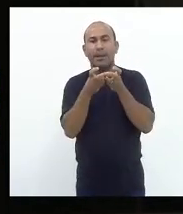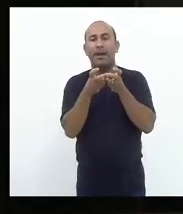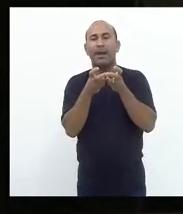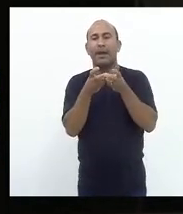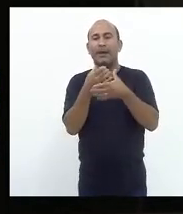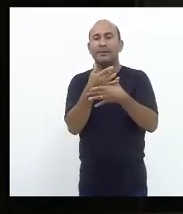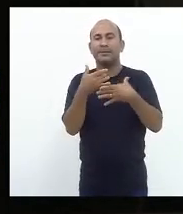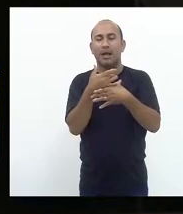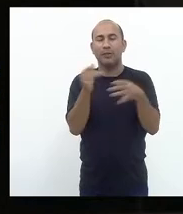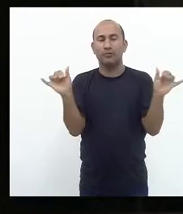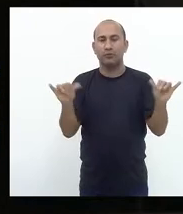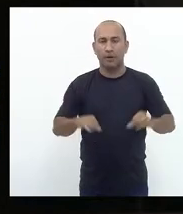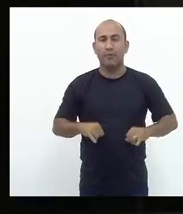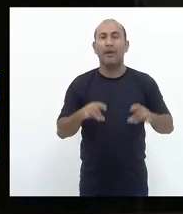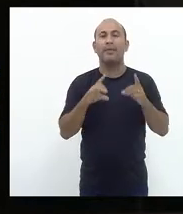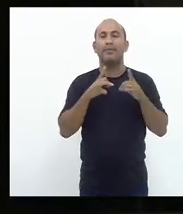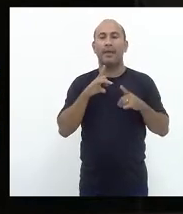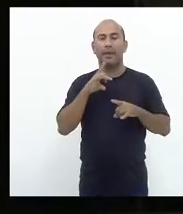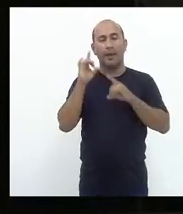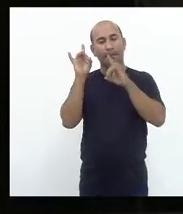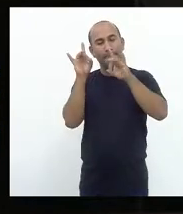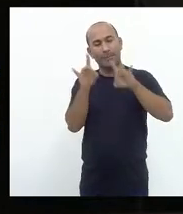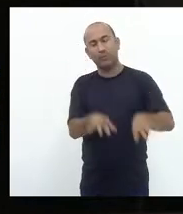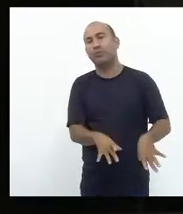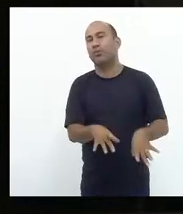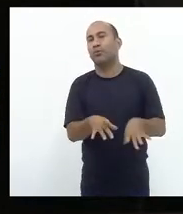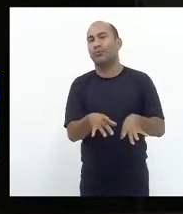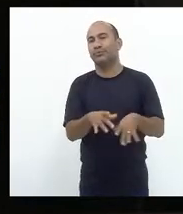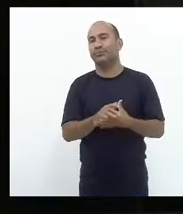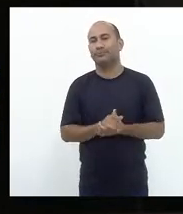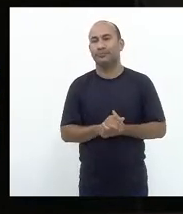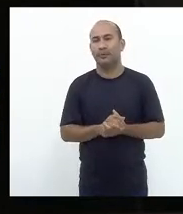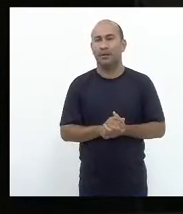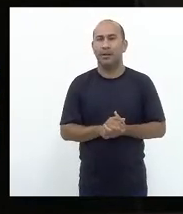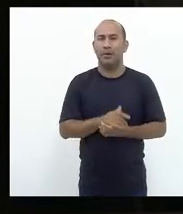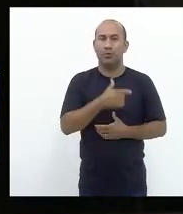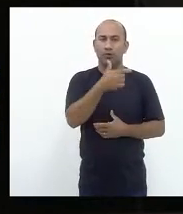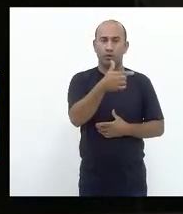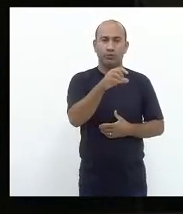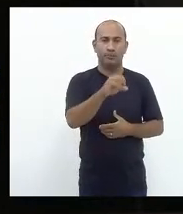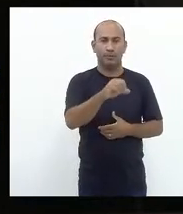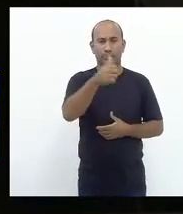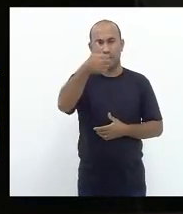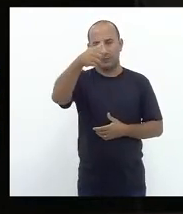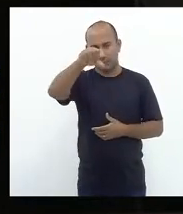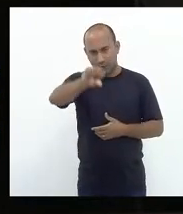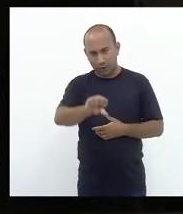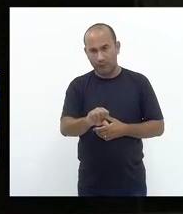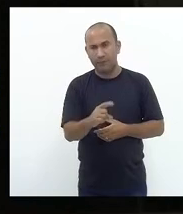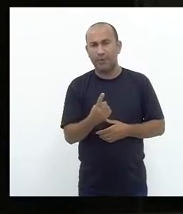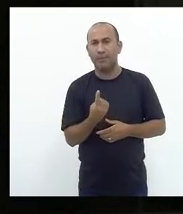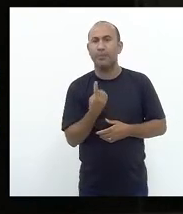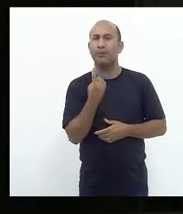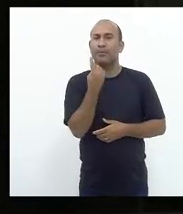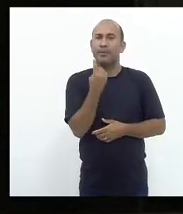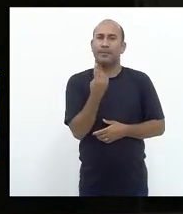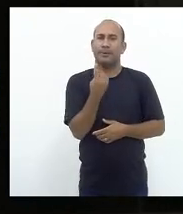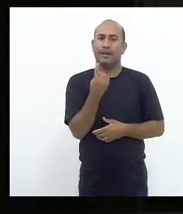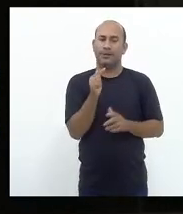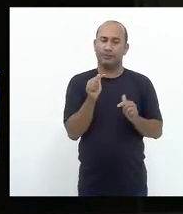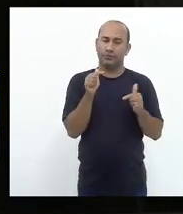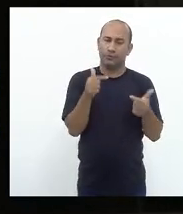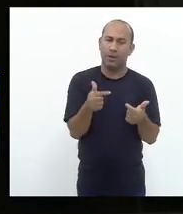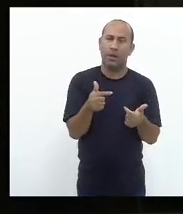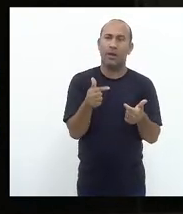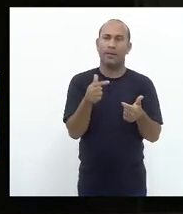tem um grande abandono do poder público. Em 2019, deputada Tia Ju, uma das primeiras minhas atuações